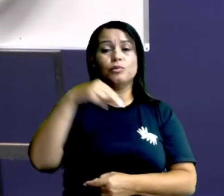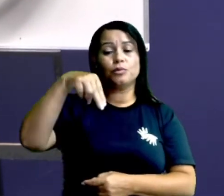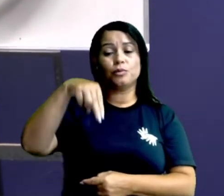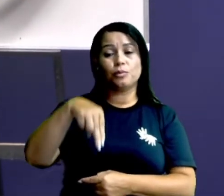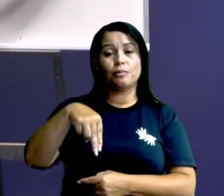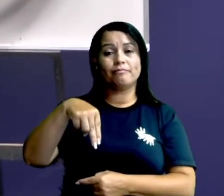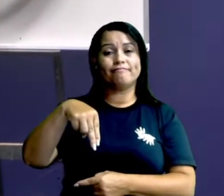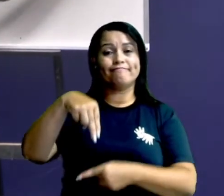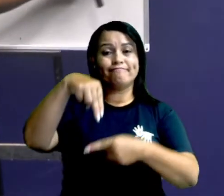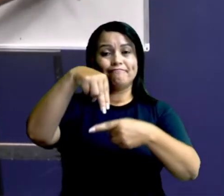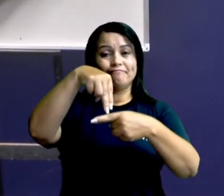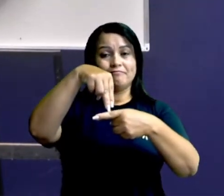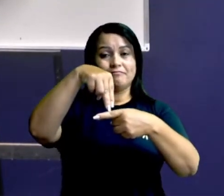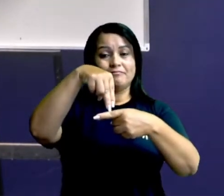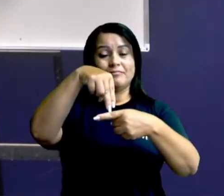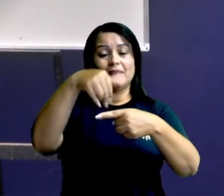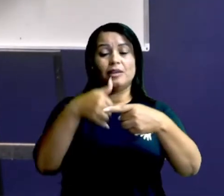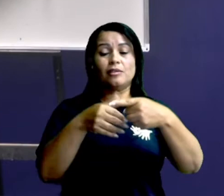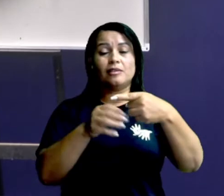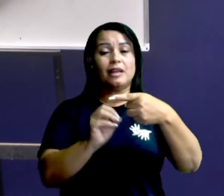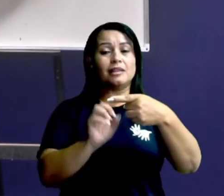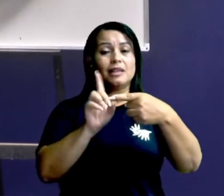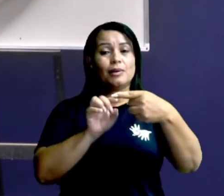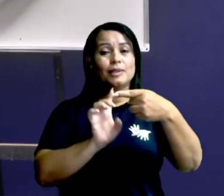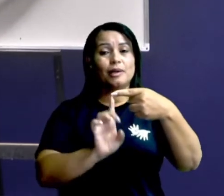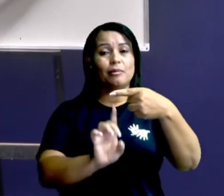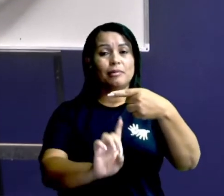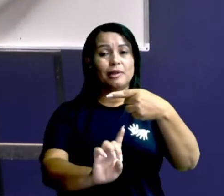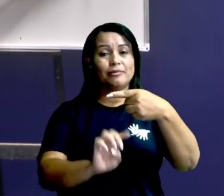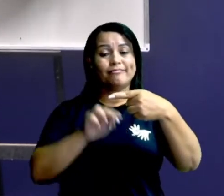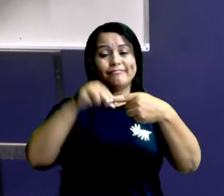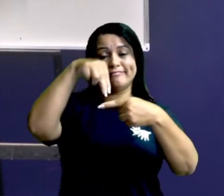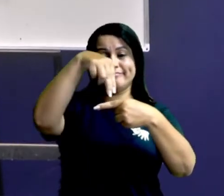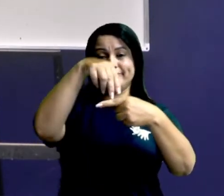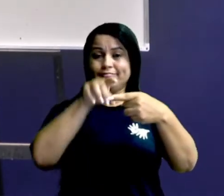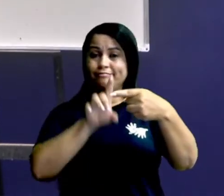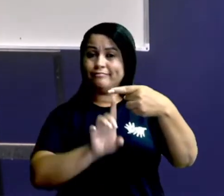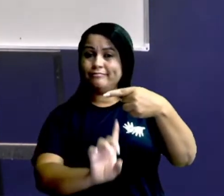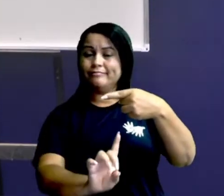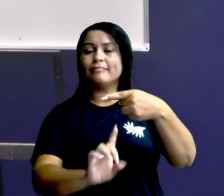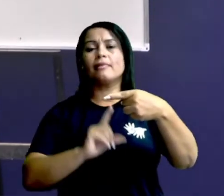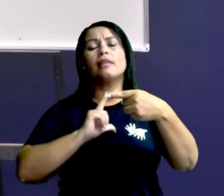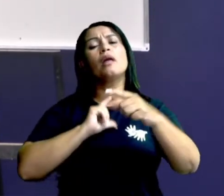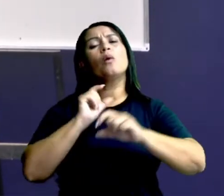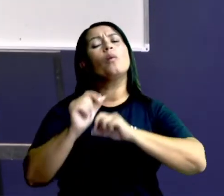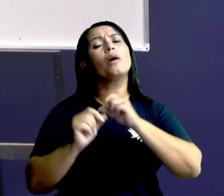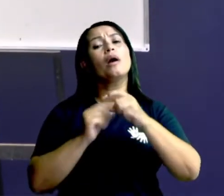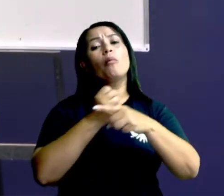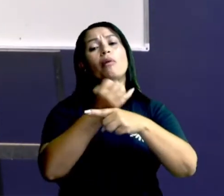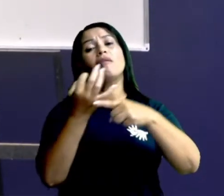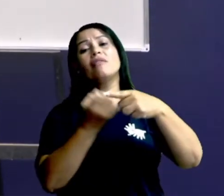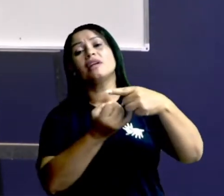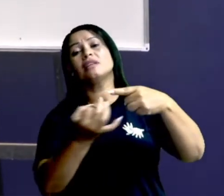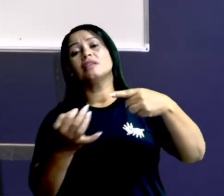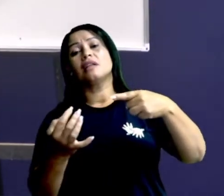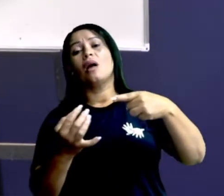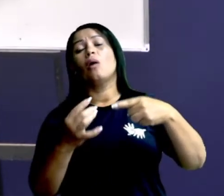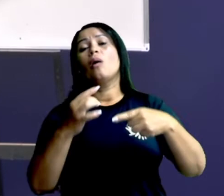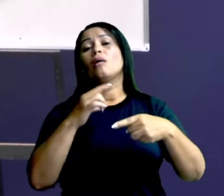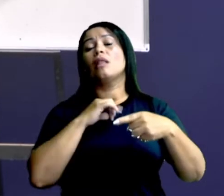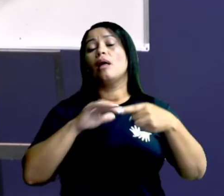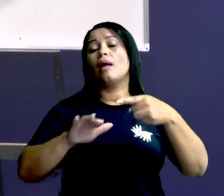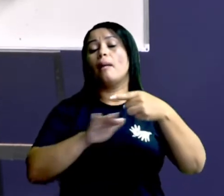numerador e o 10 o nosso denominador. E aqui é constituído uma fração decimal porque